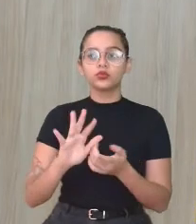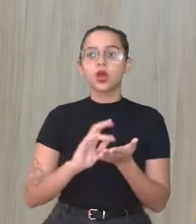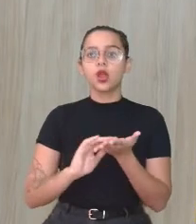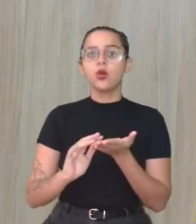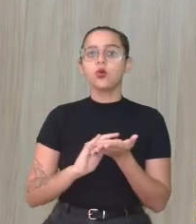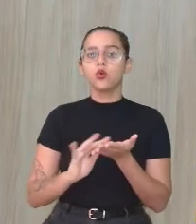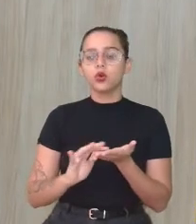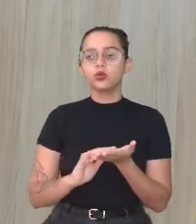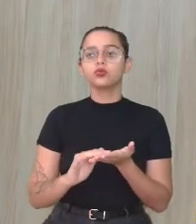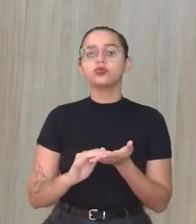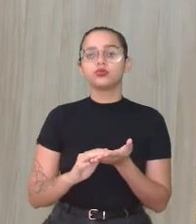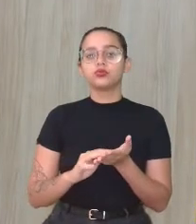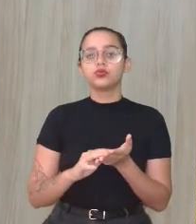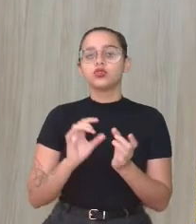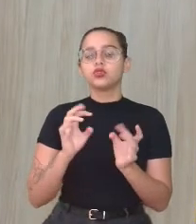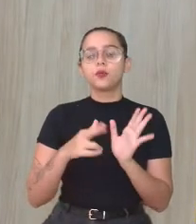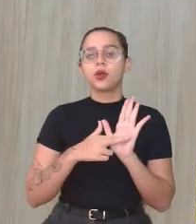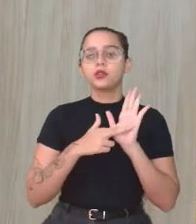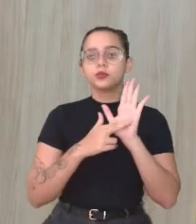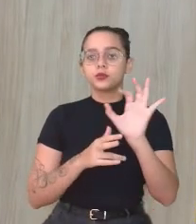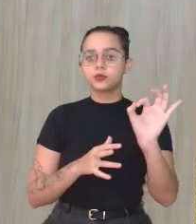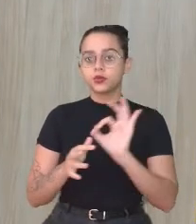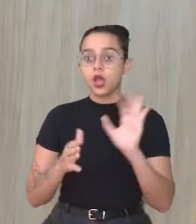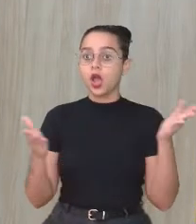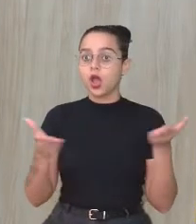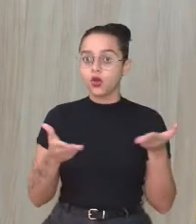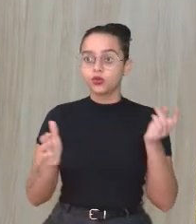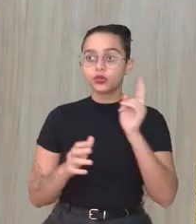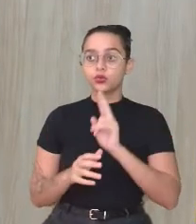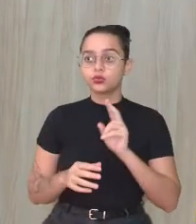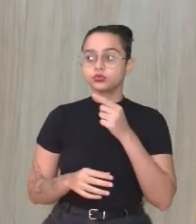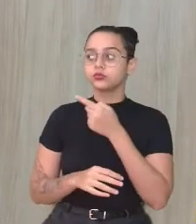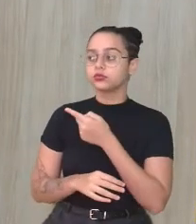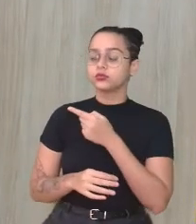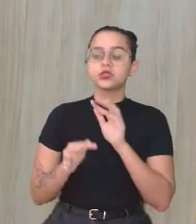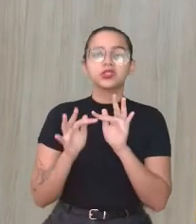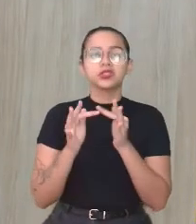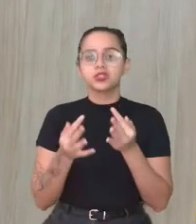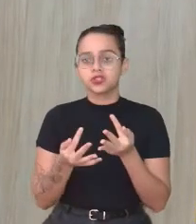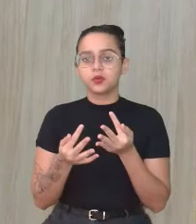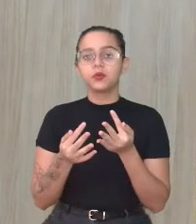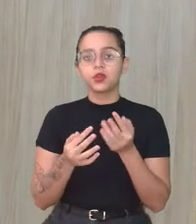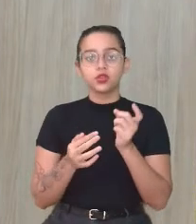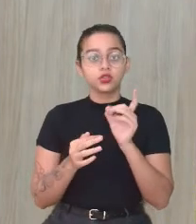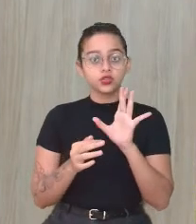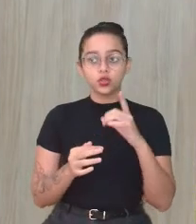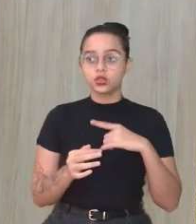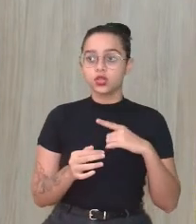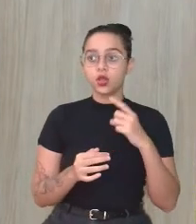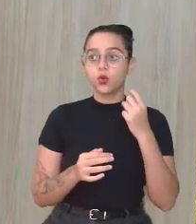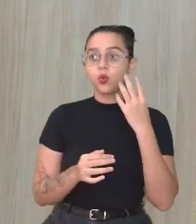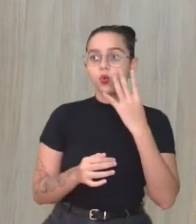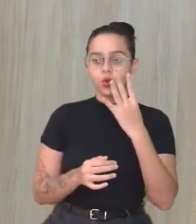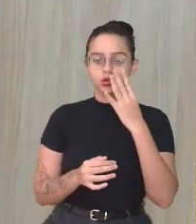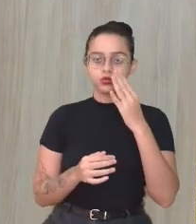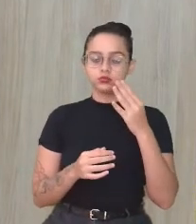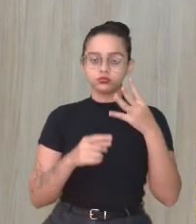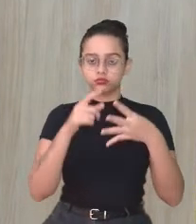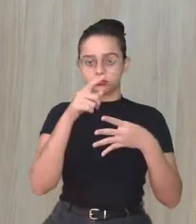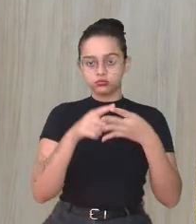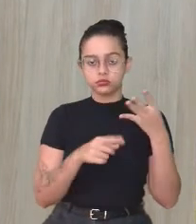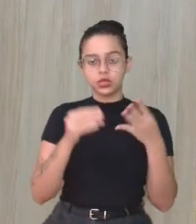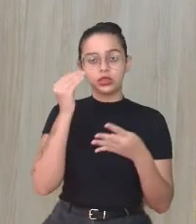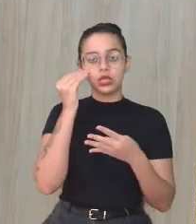calculadora com símbolo de porcentagem. Nesse caso aqui, eu estou usando aquela calculadora bem simples, que só tem as 4 operações, para a gente